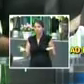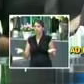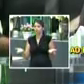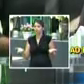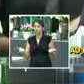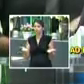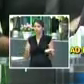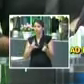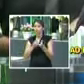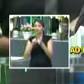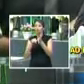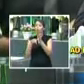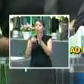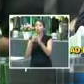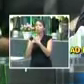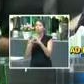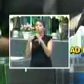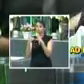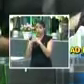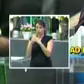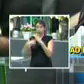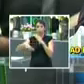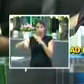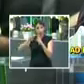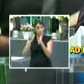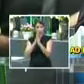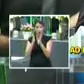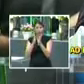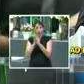E no final do culto nós vamos orar por cura divina.